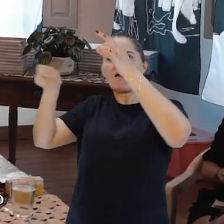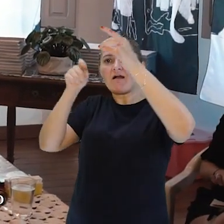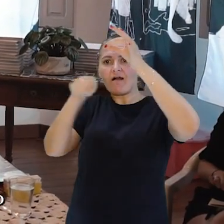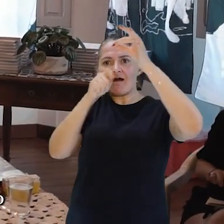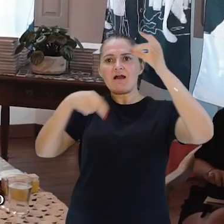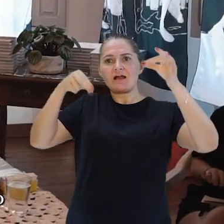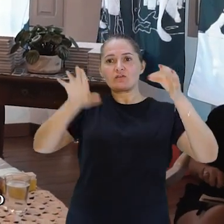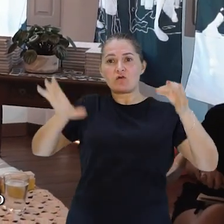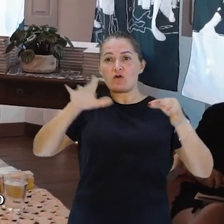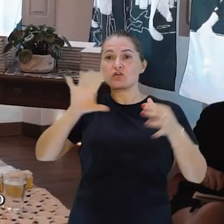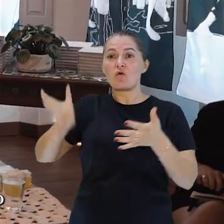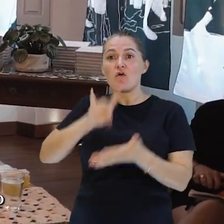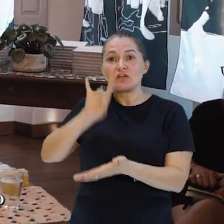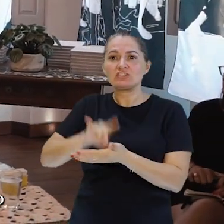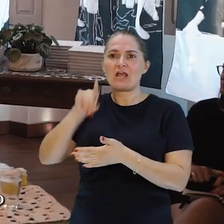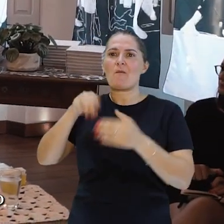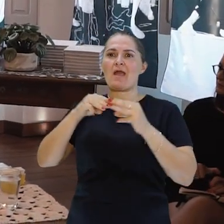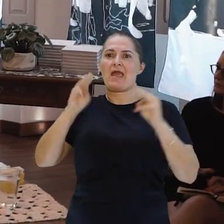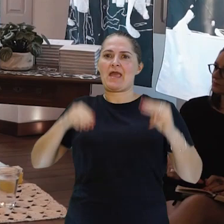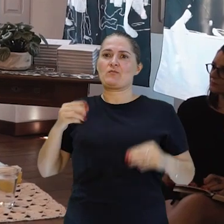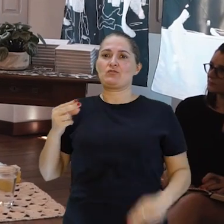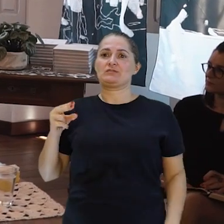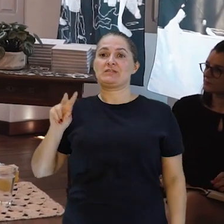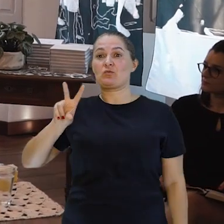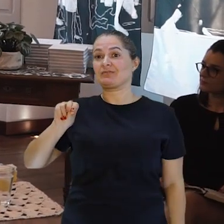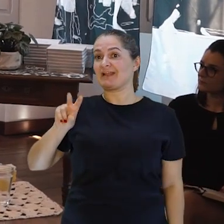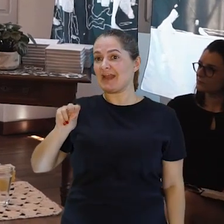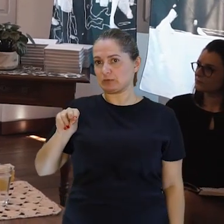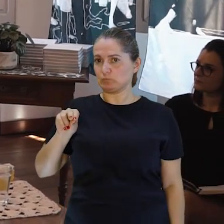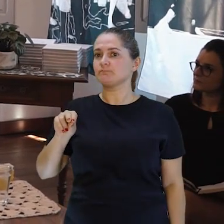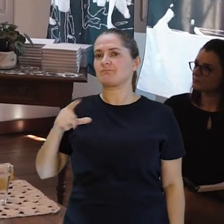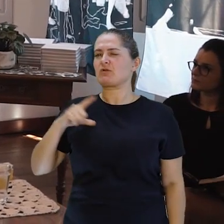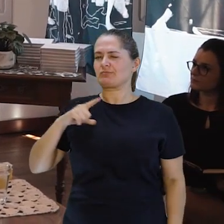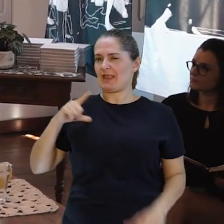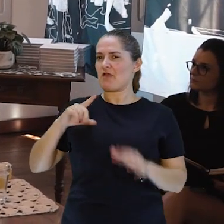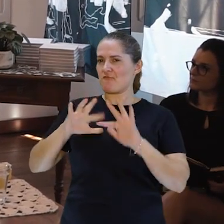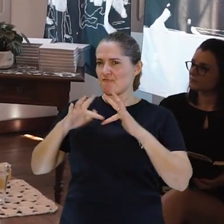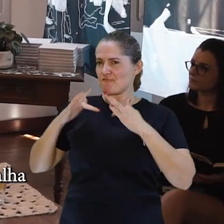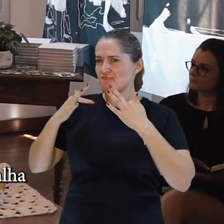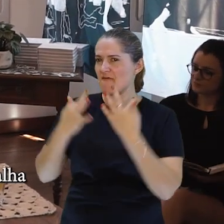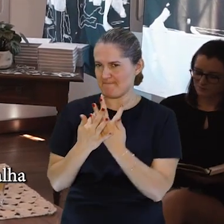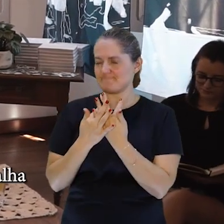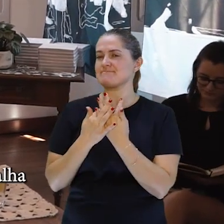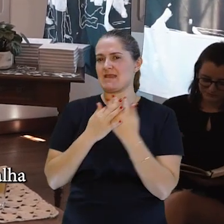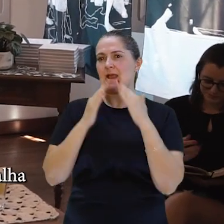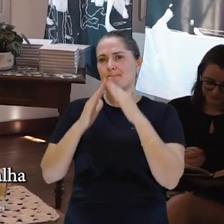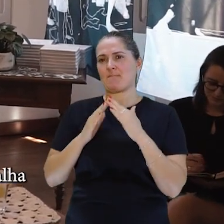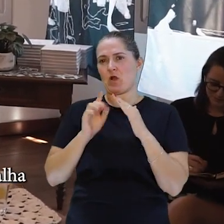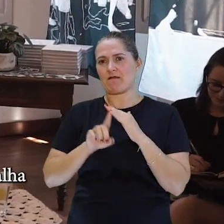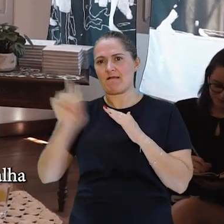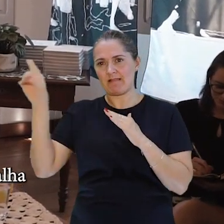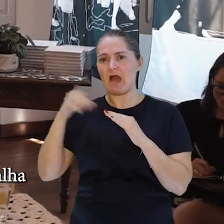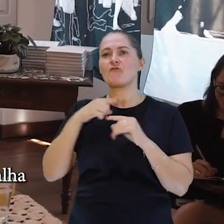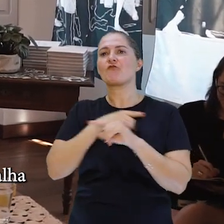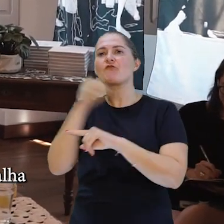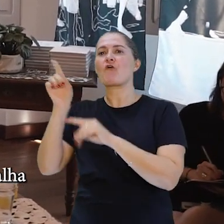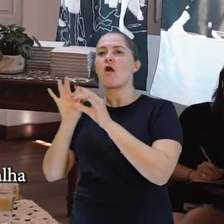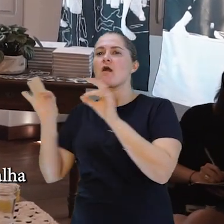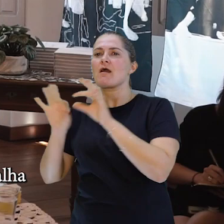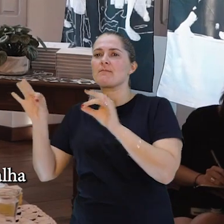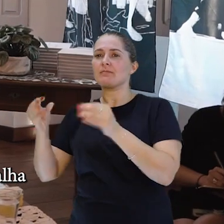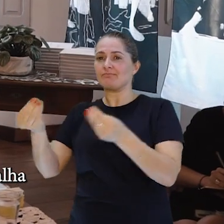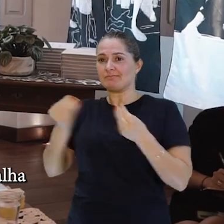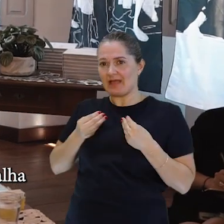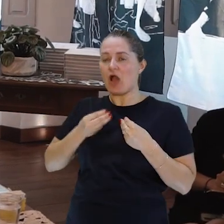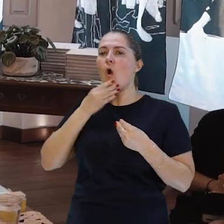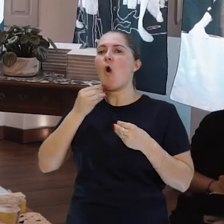colhiam a uva com essa ferramenta. Já faziam seu vinho lá no norte. A original está no Museu de Trento, então uma parente mora lá perto, trabalha no estado,